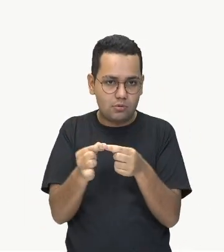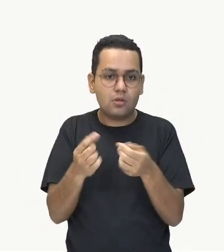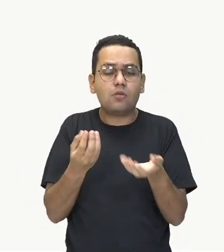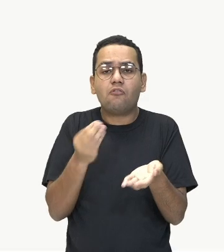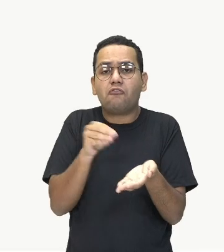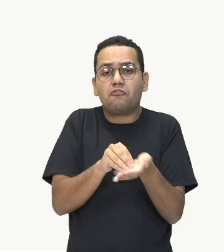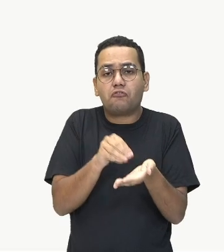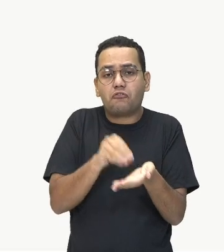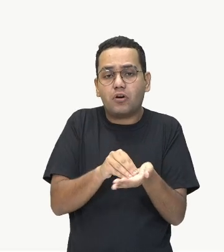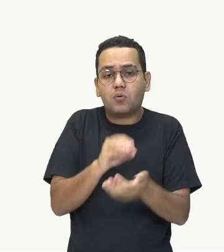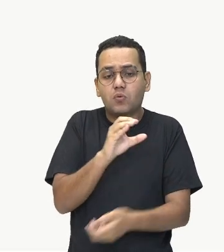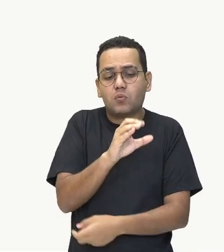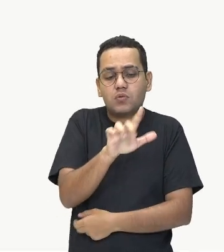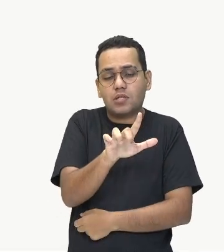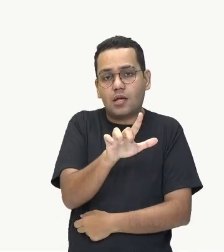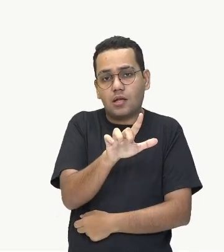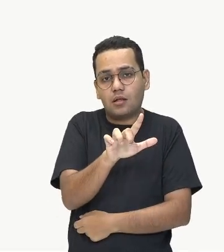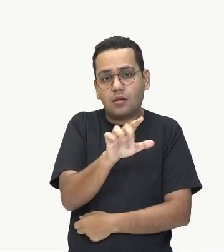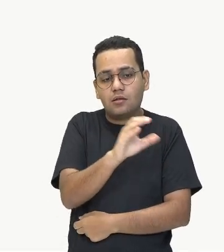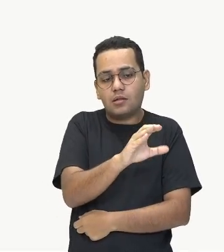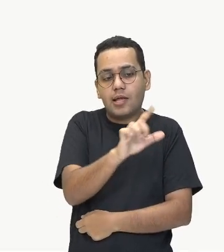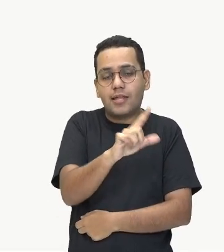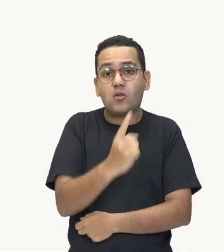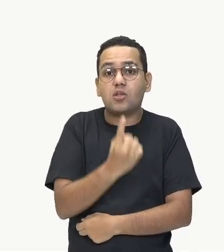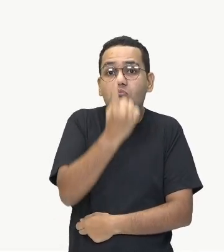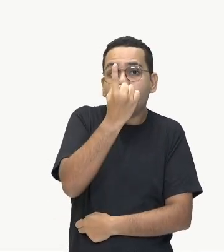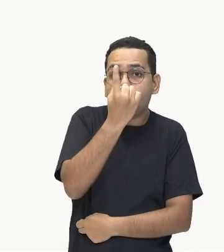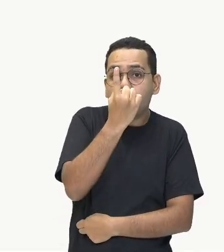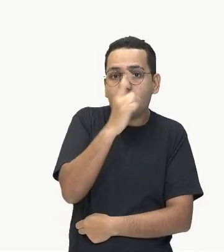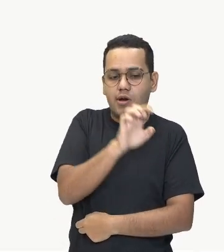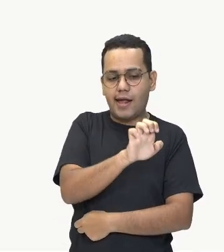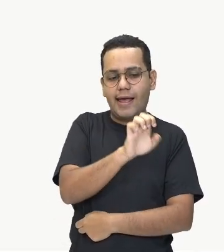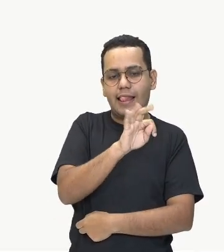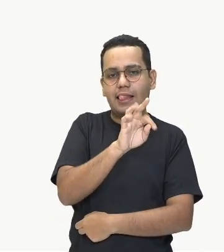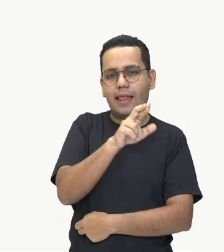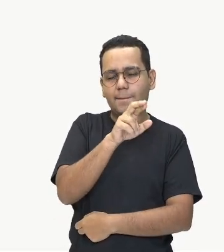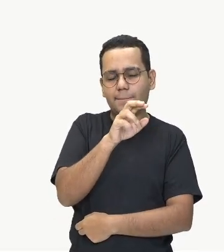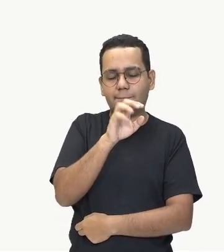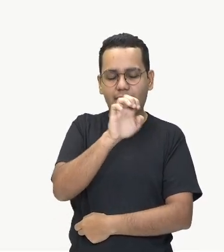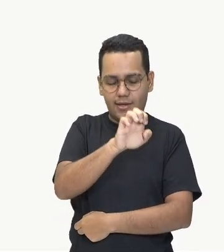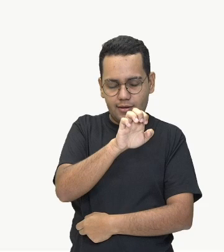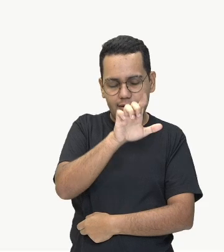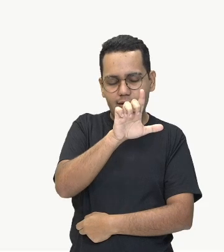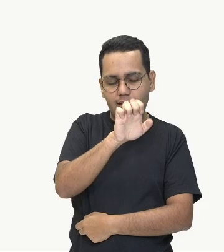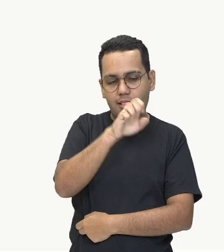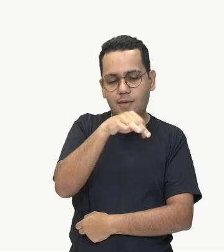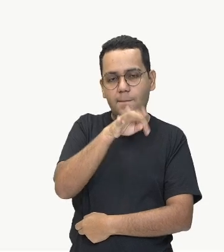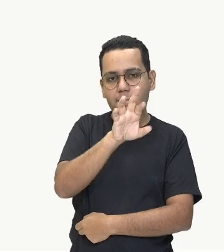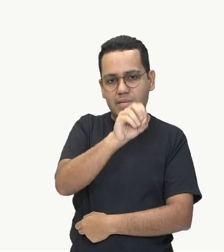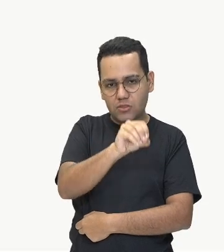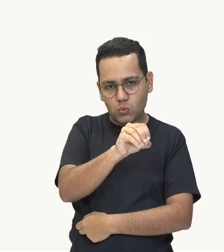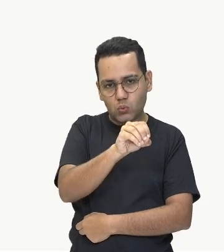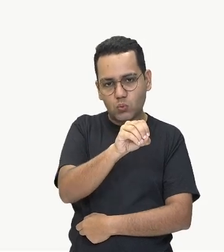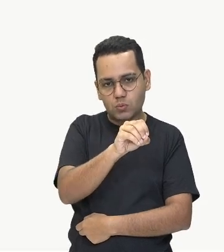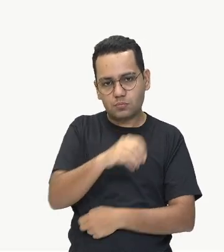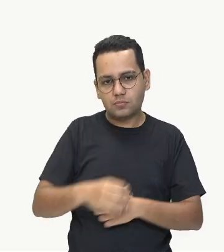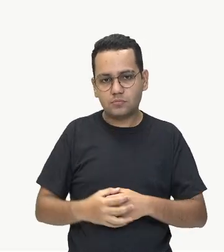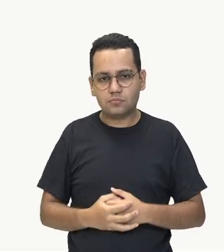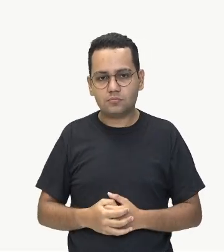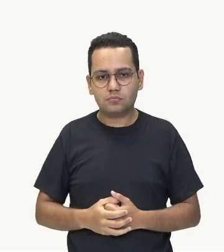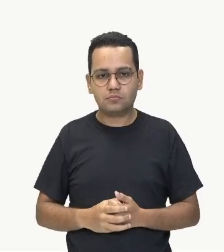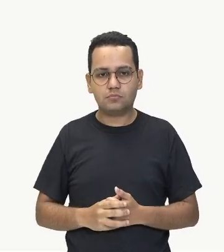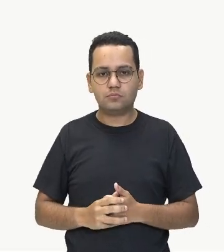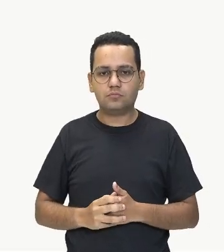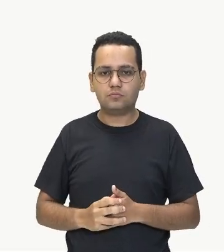o CL ele tem apenas um elemento note é CL Esse é maiúsculo Esse é minúsculo então a gente